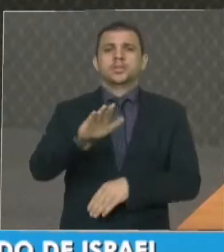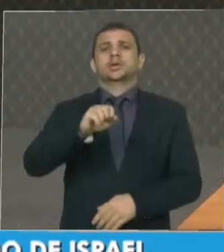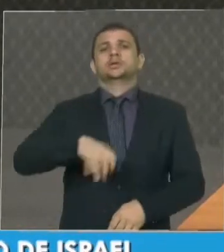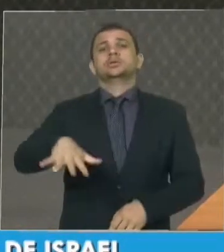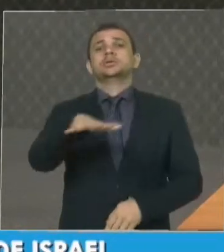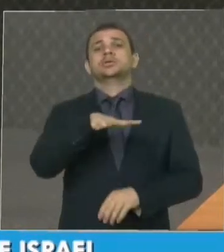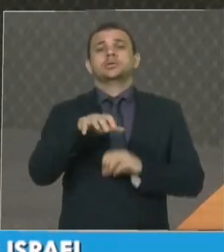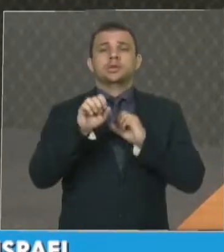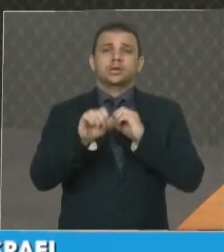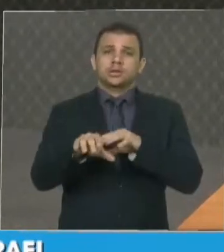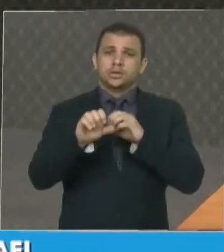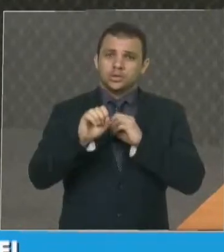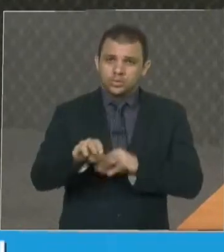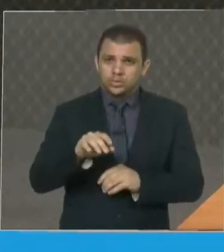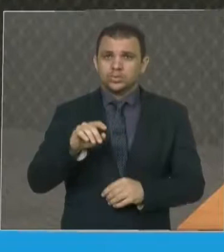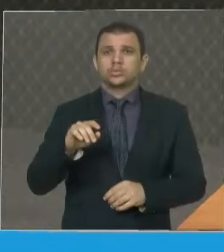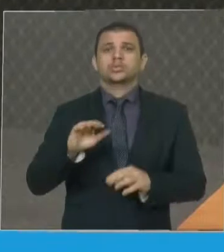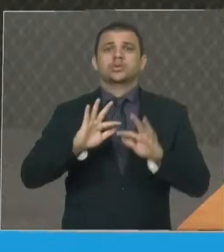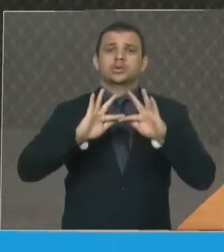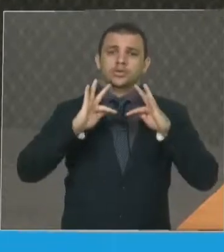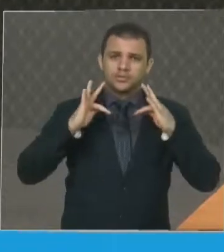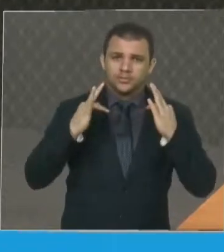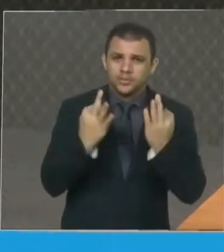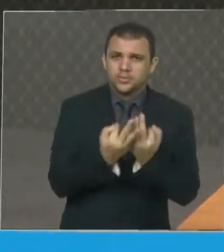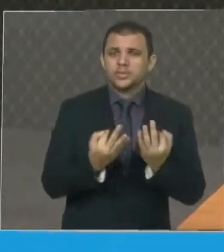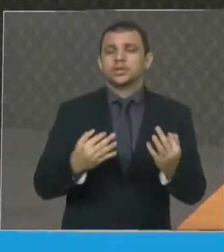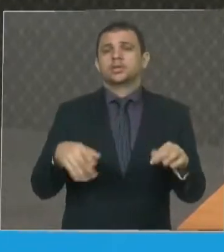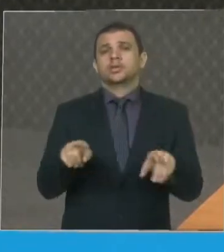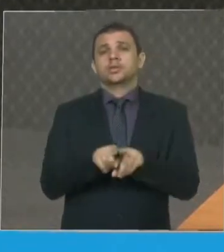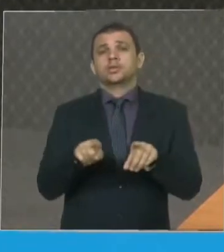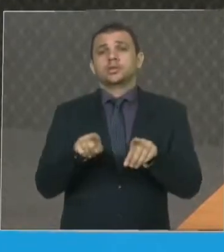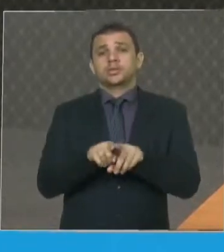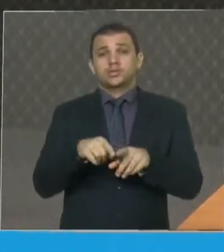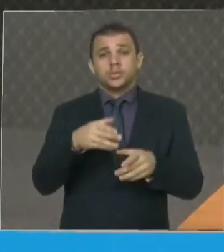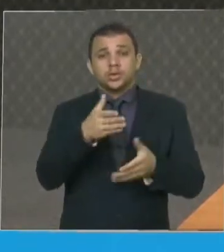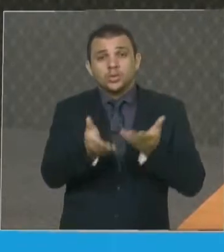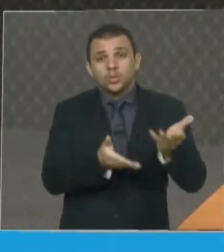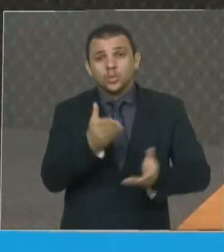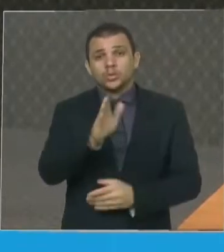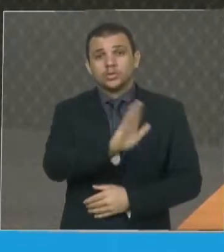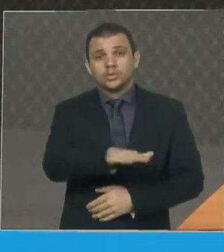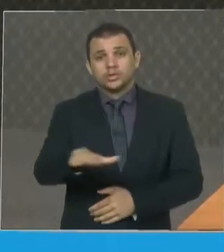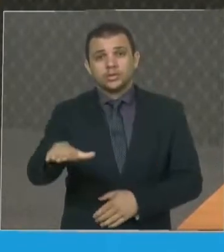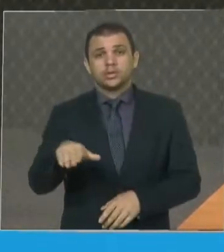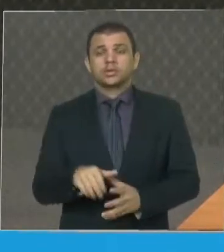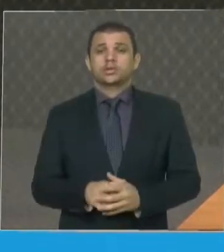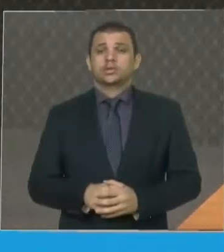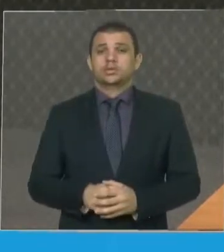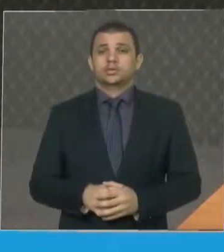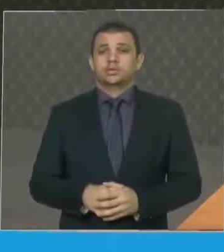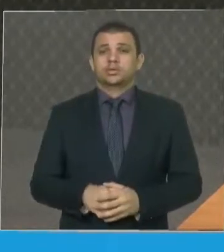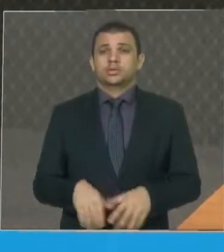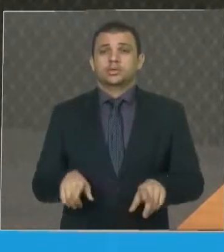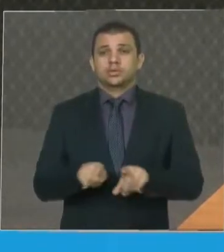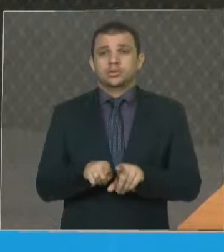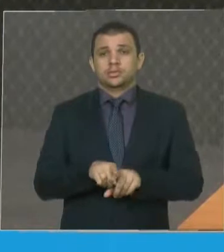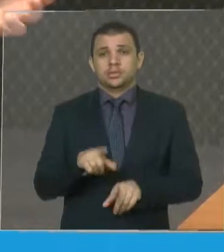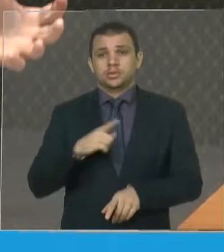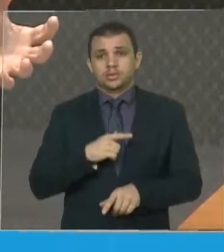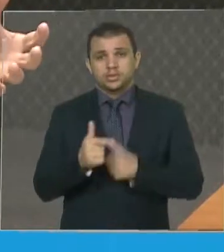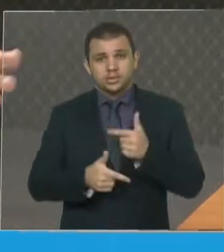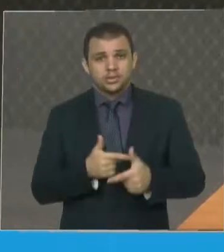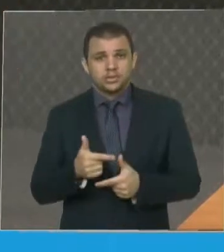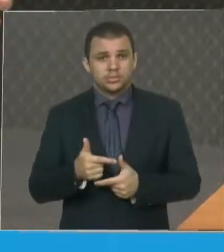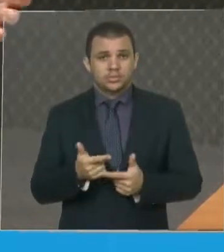educação, nós, na família, cuidar das nossas crianças, fazer isso. Essa vai tornar. E